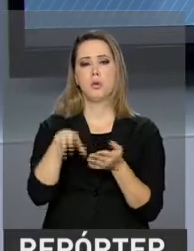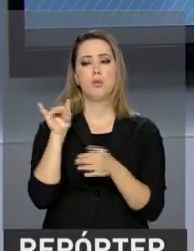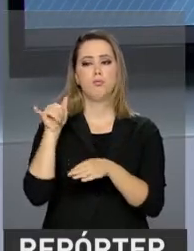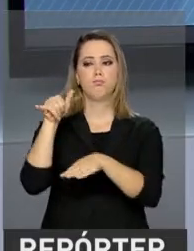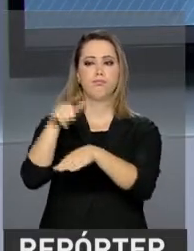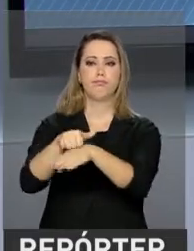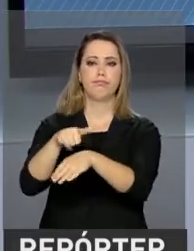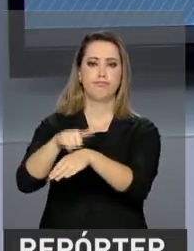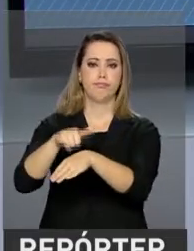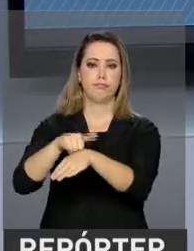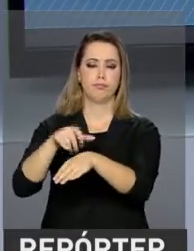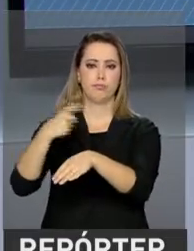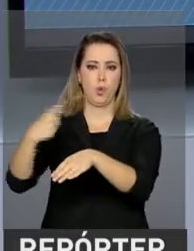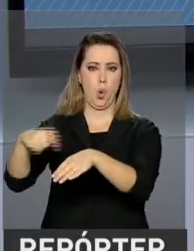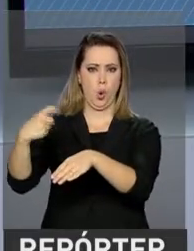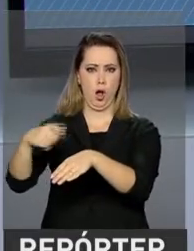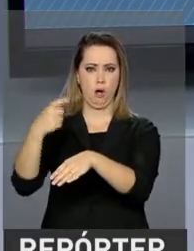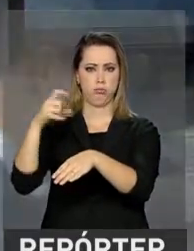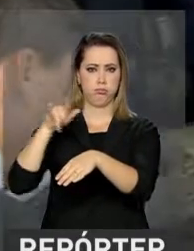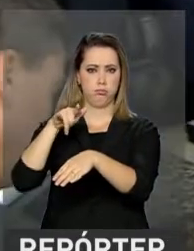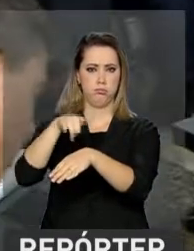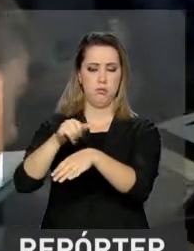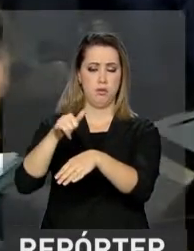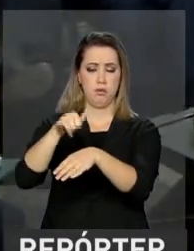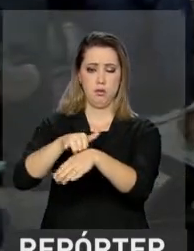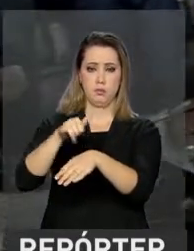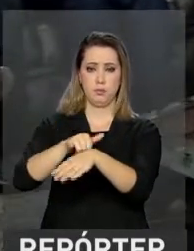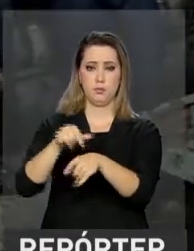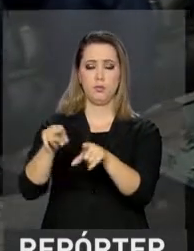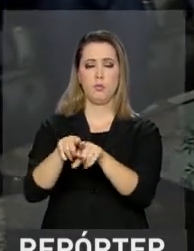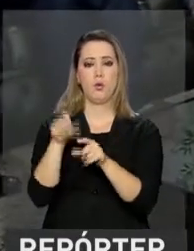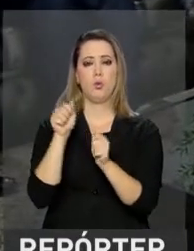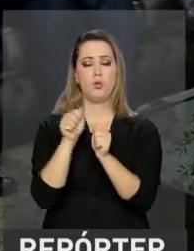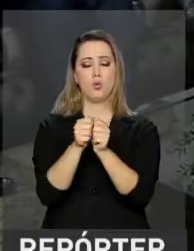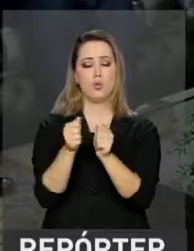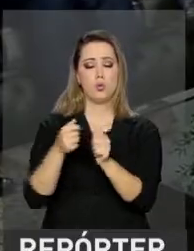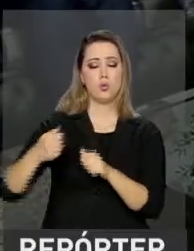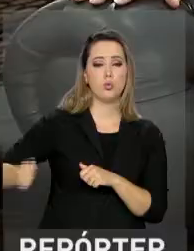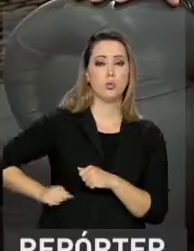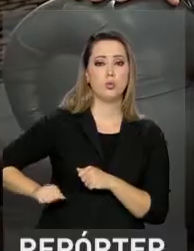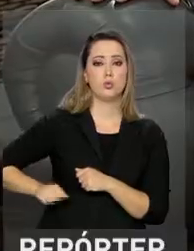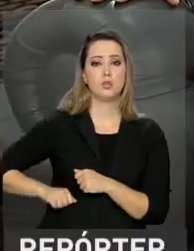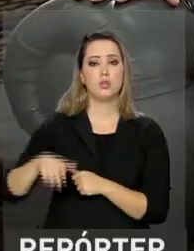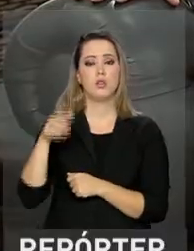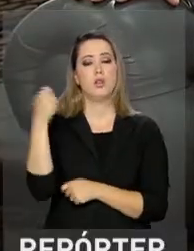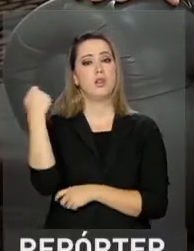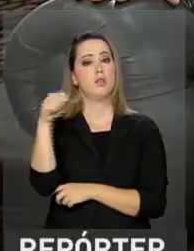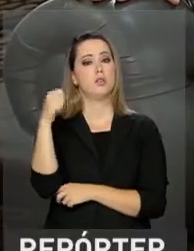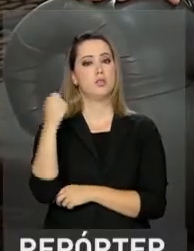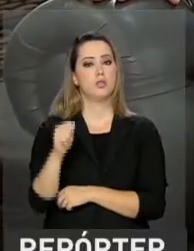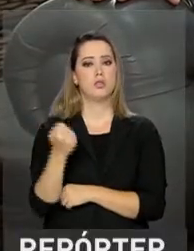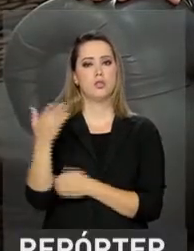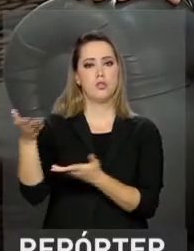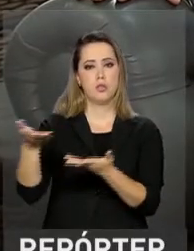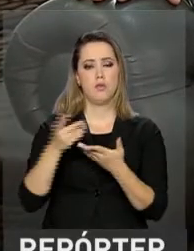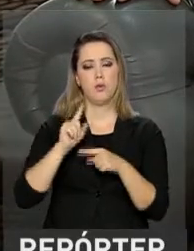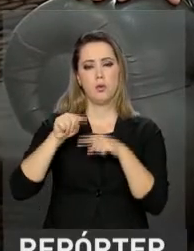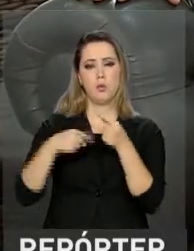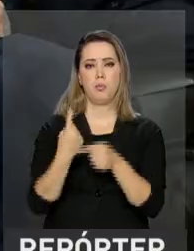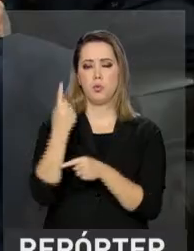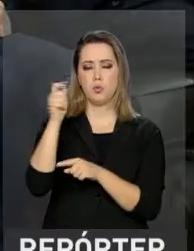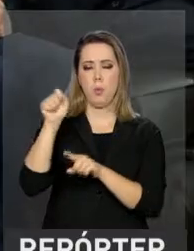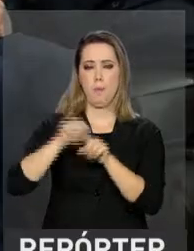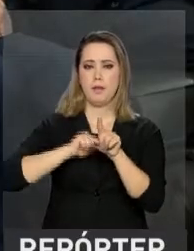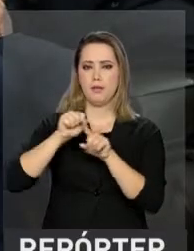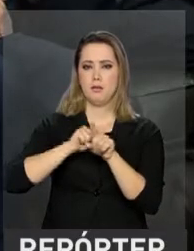com o chanceler da argentina jorge faurie o o ministro argentino veio ao brasil um mês após a sua posse o